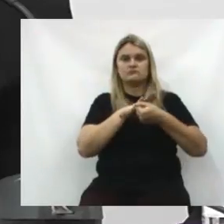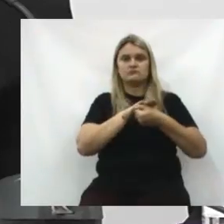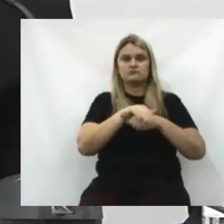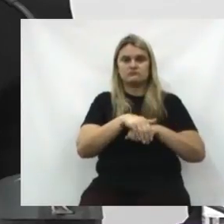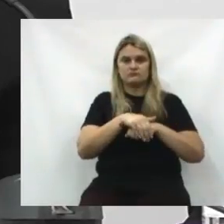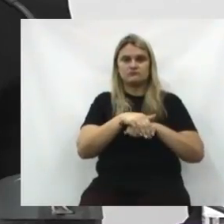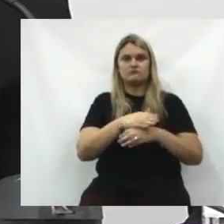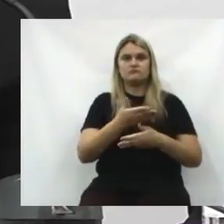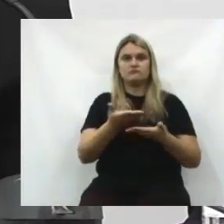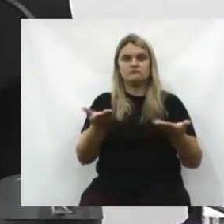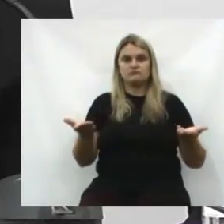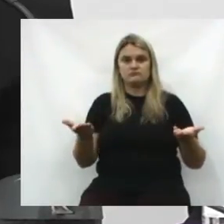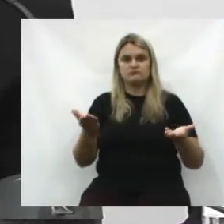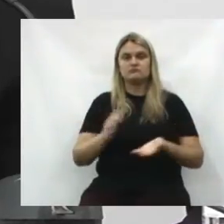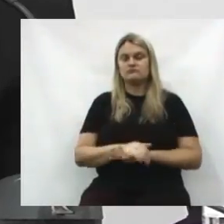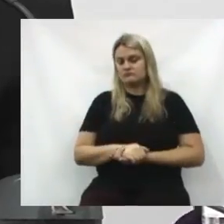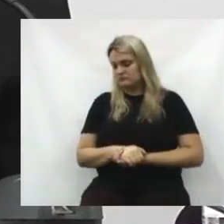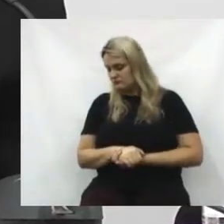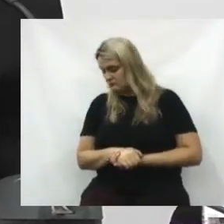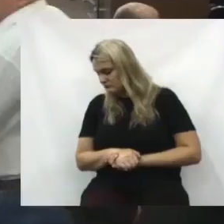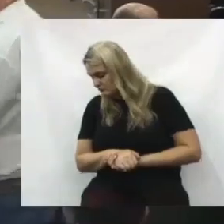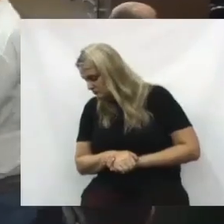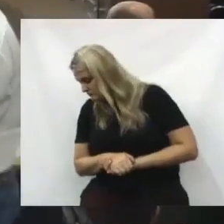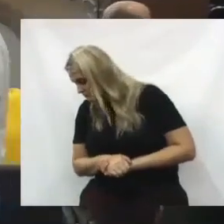obrigado a todos e boa noite.